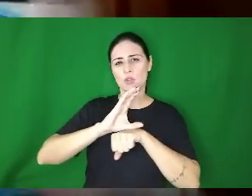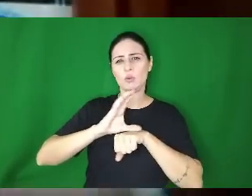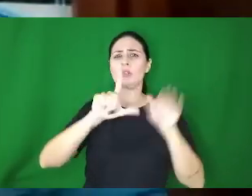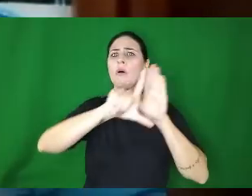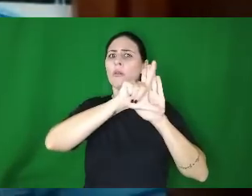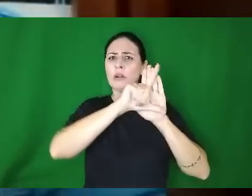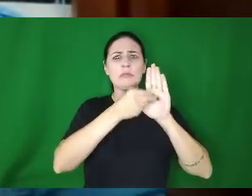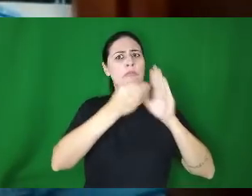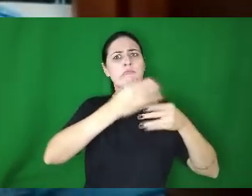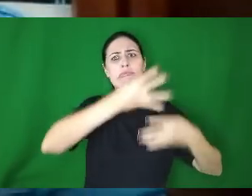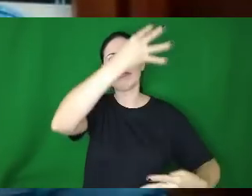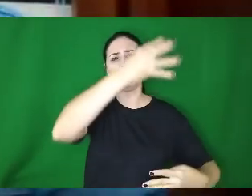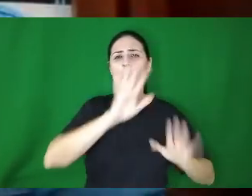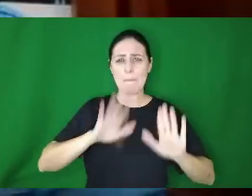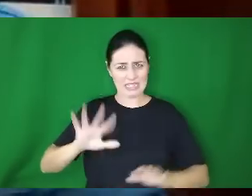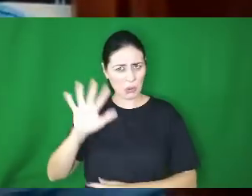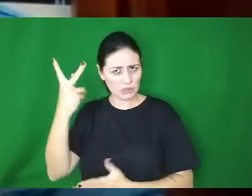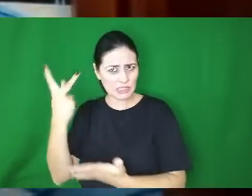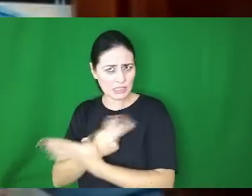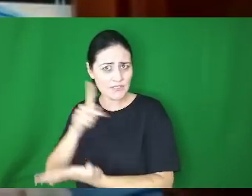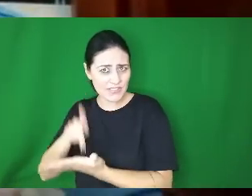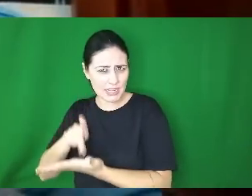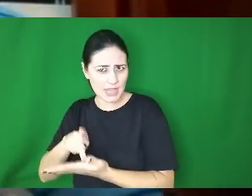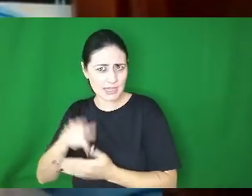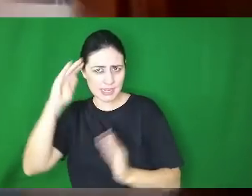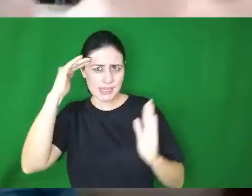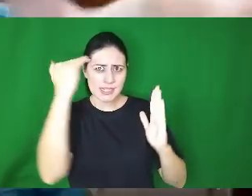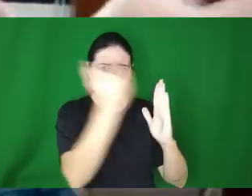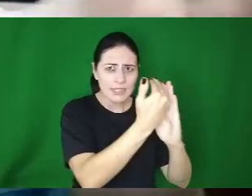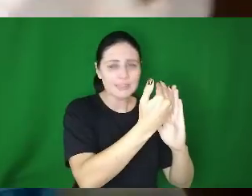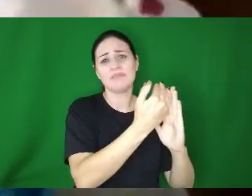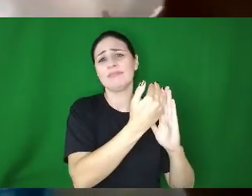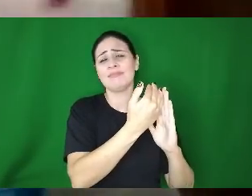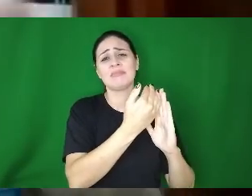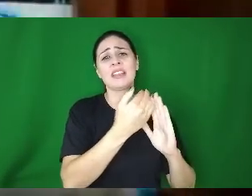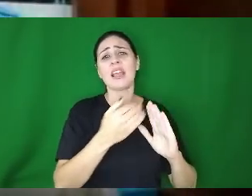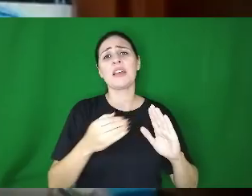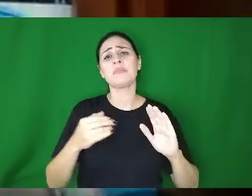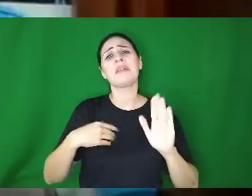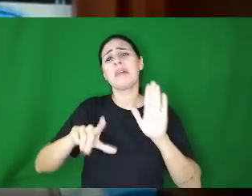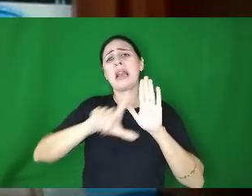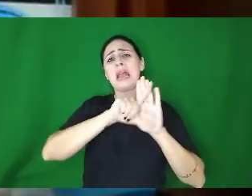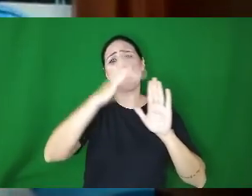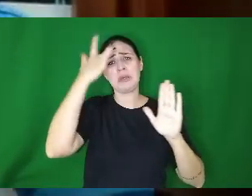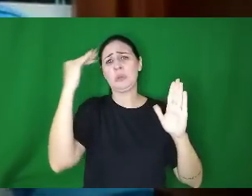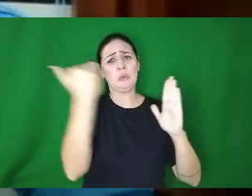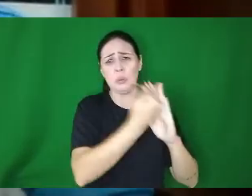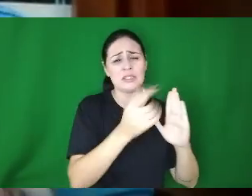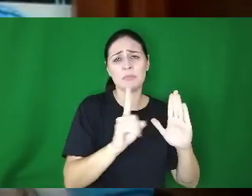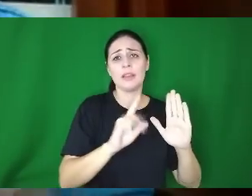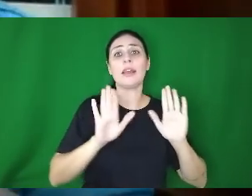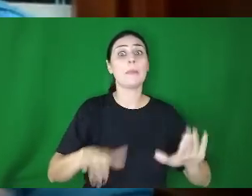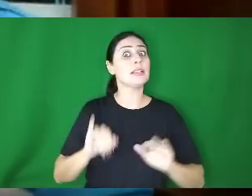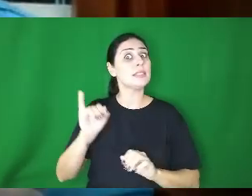que é reestruturado, nós temos um currículo que não foca muito em conceitos nucleares, né, em conceitos que